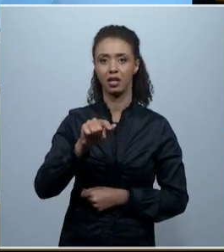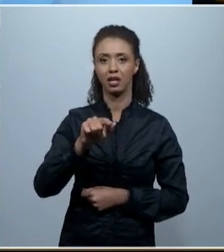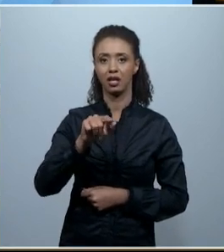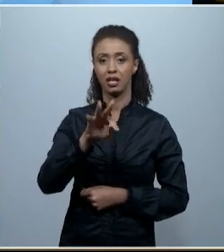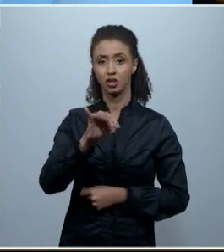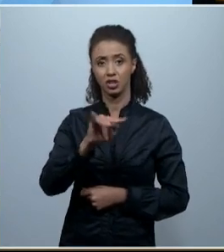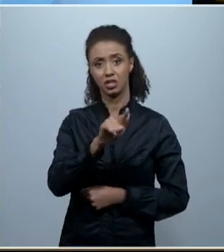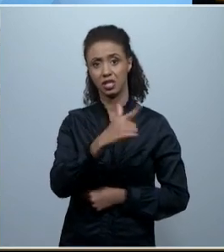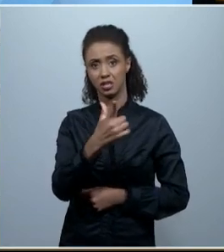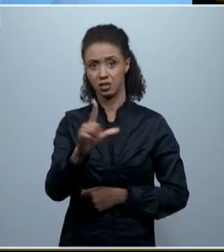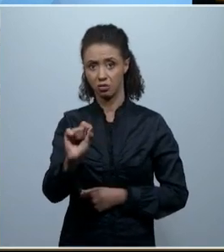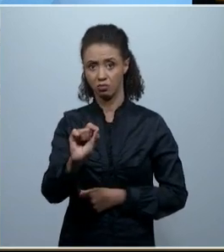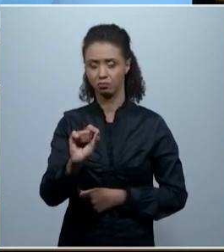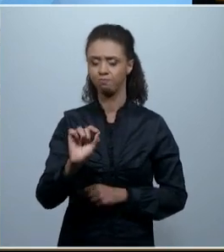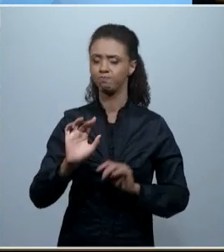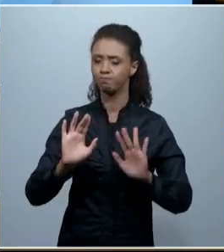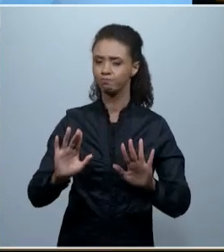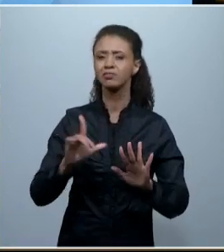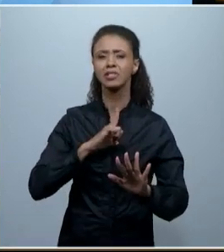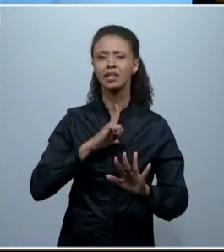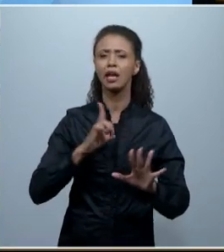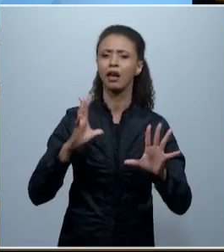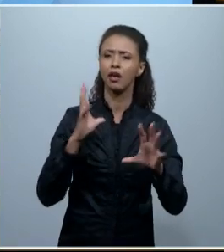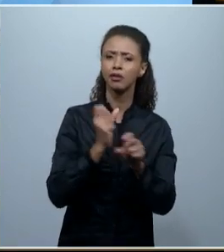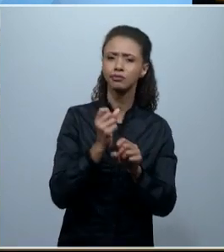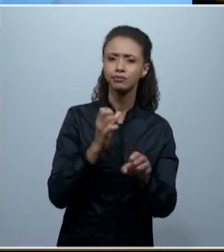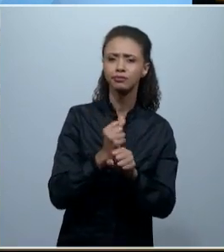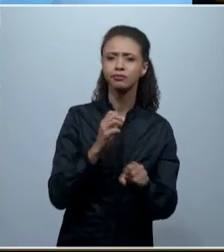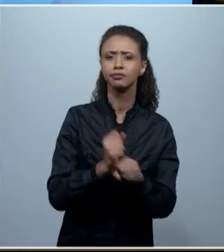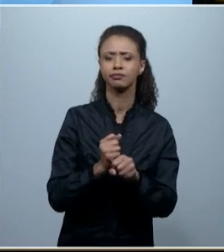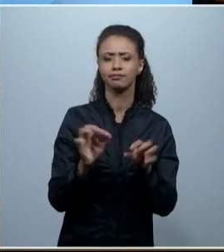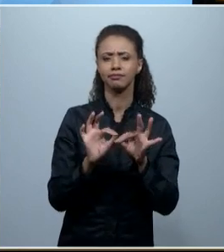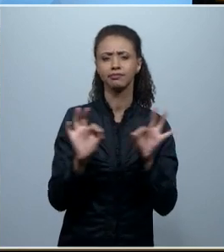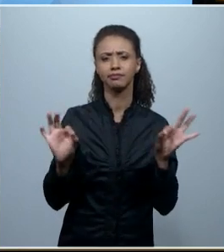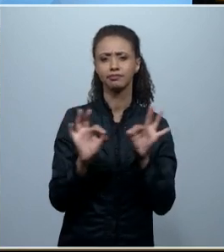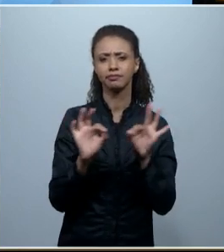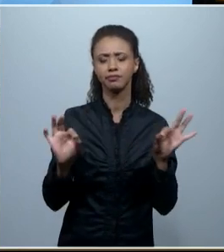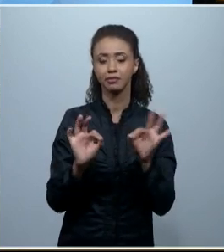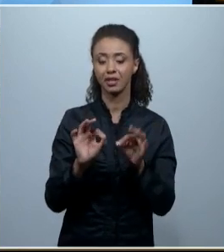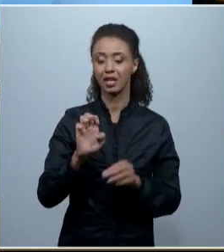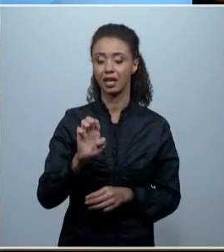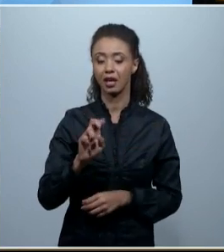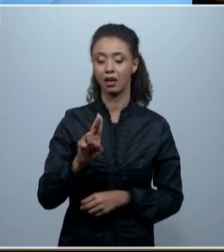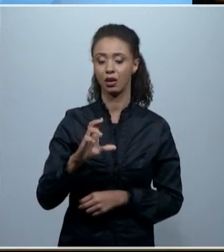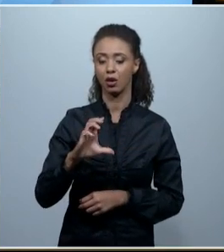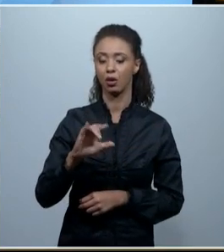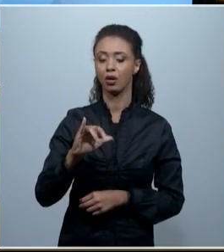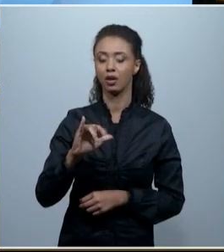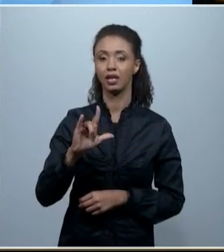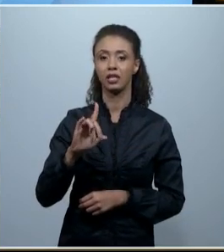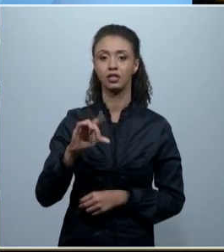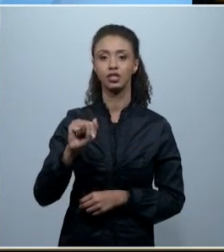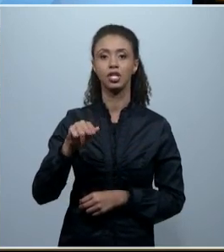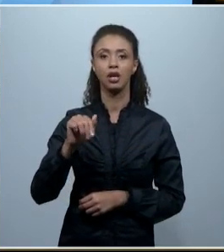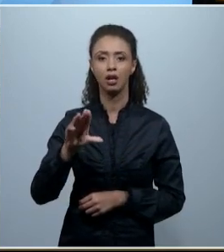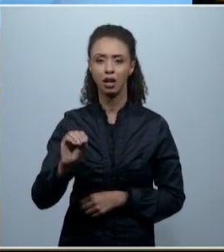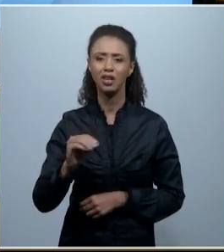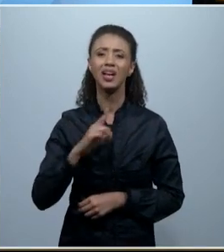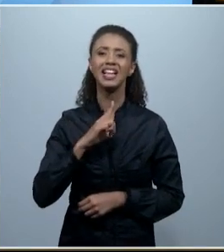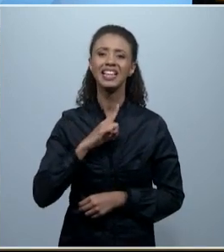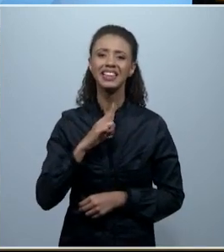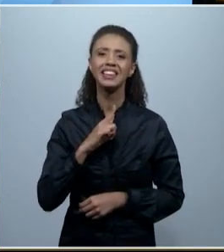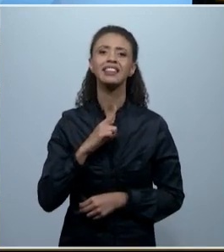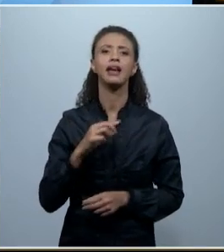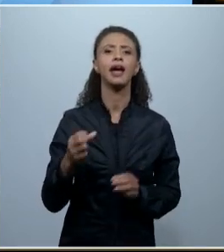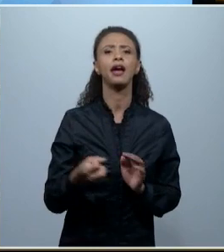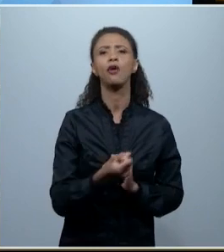plana e ex amortização não se você pegar somatização do euclides que tem um número menor de axiomas e não é uma questão